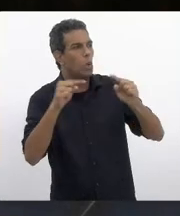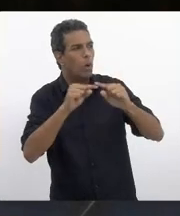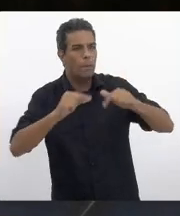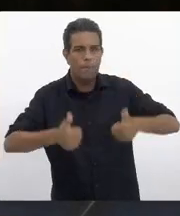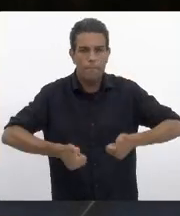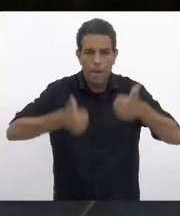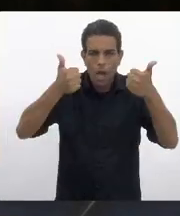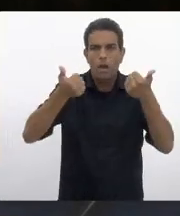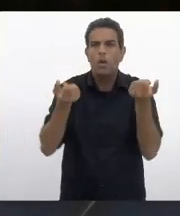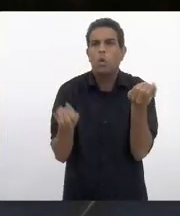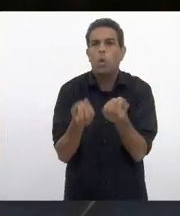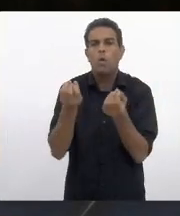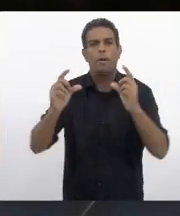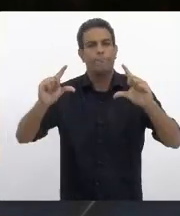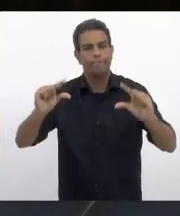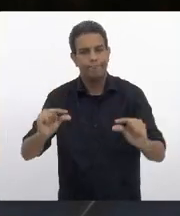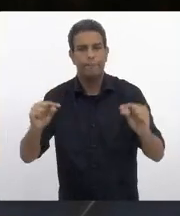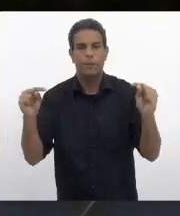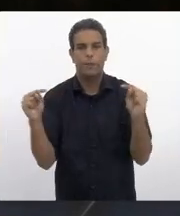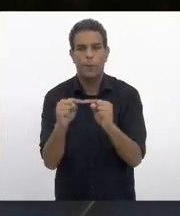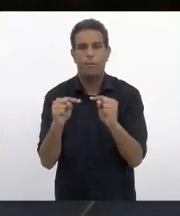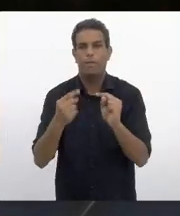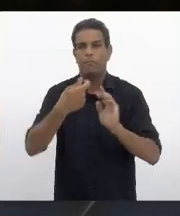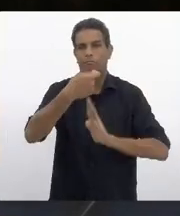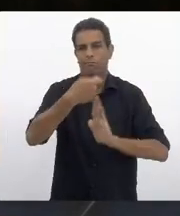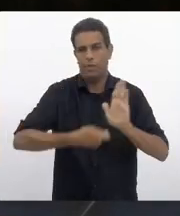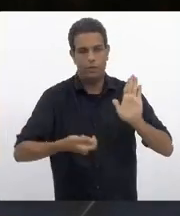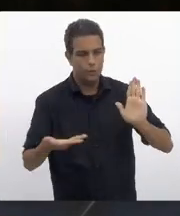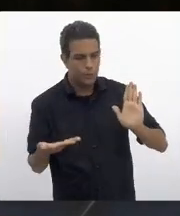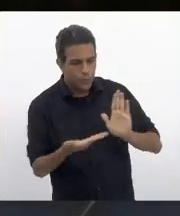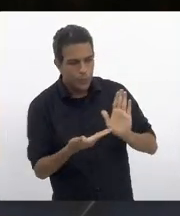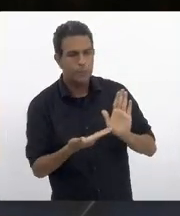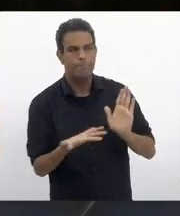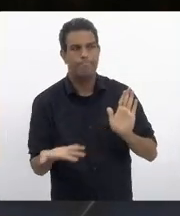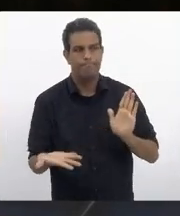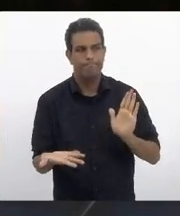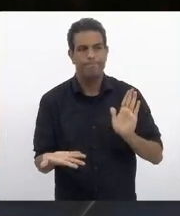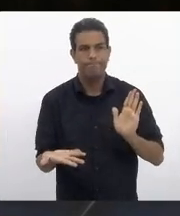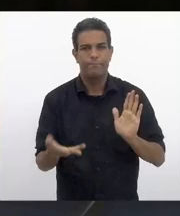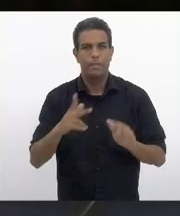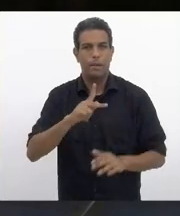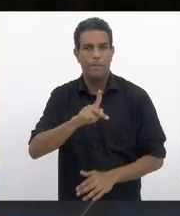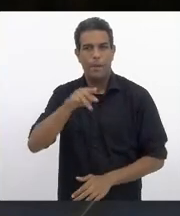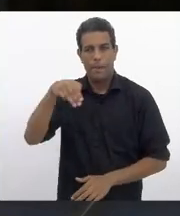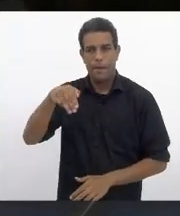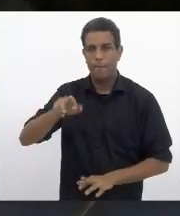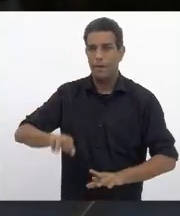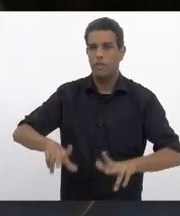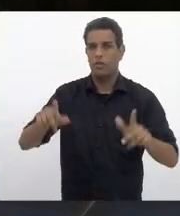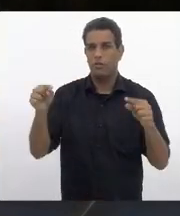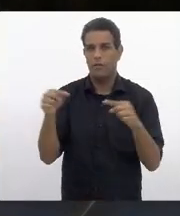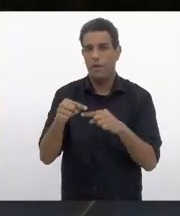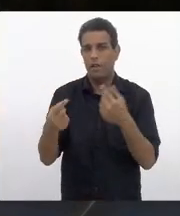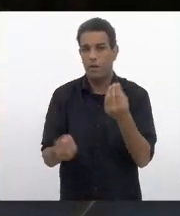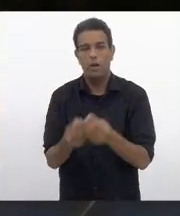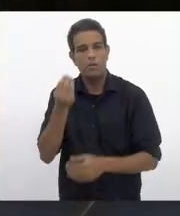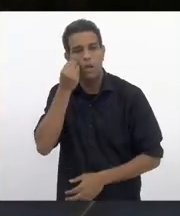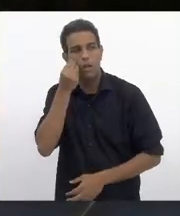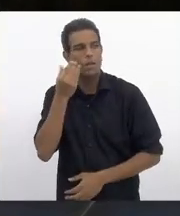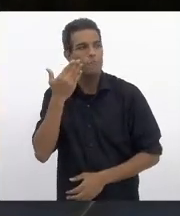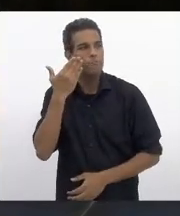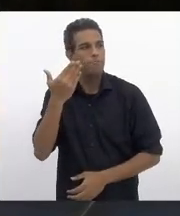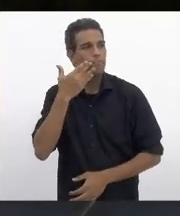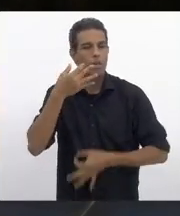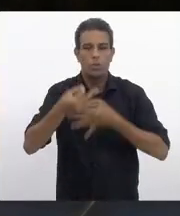melhorias, e que foi reduzindo até chegar a esse texto final. Então, na PM também não foi diferente, a gente tentava apresentar algumas